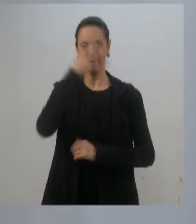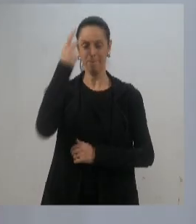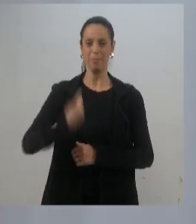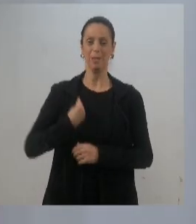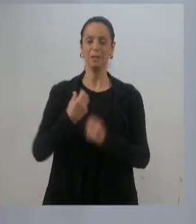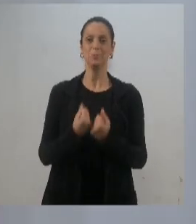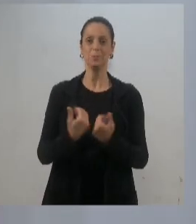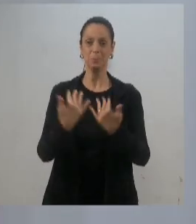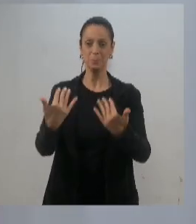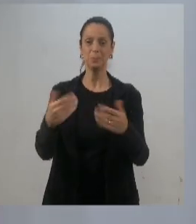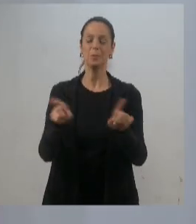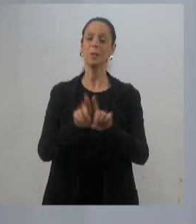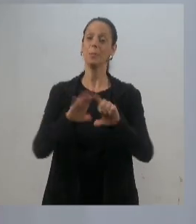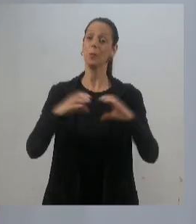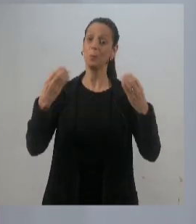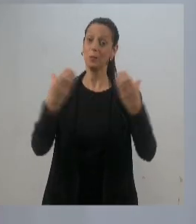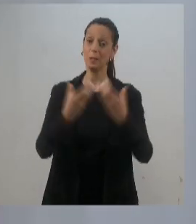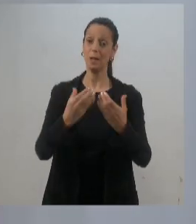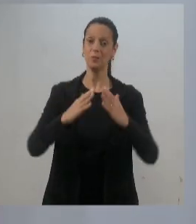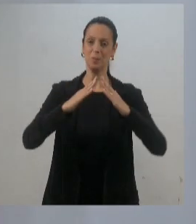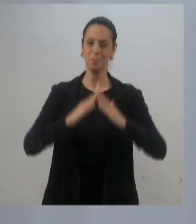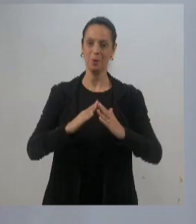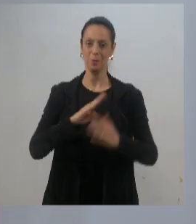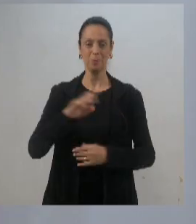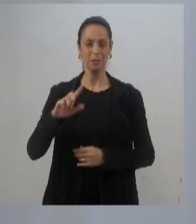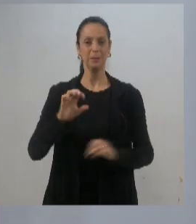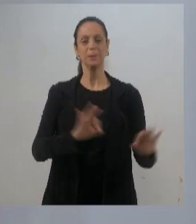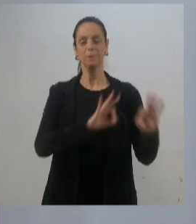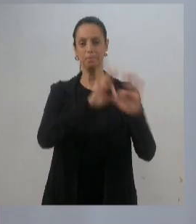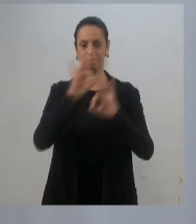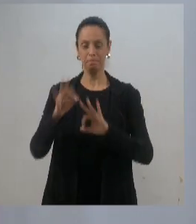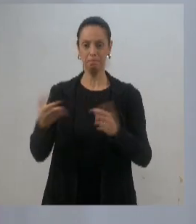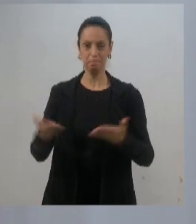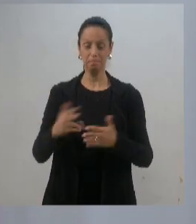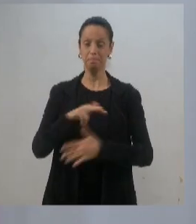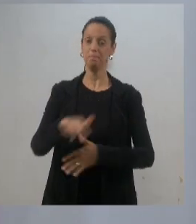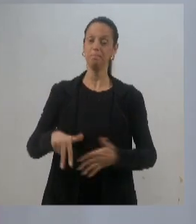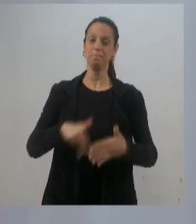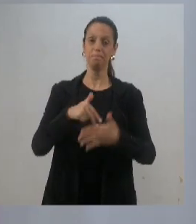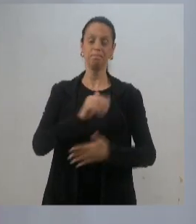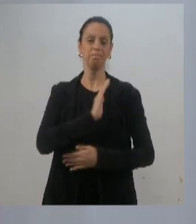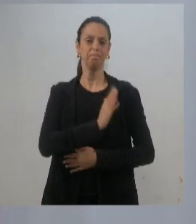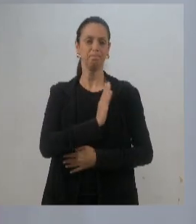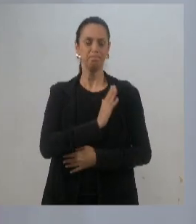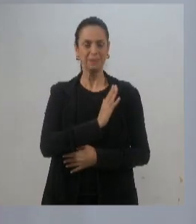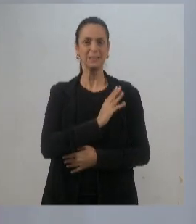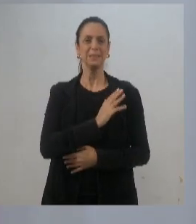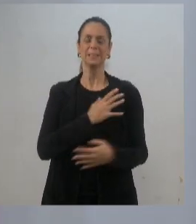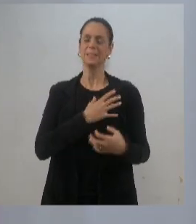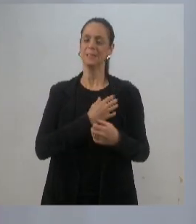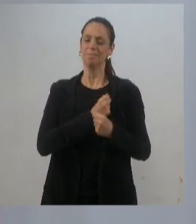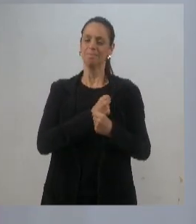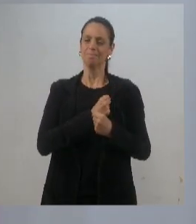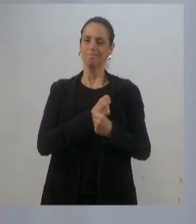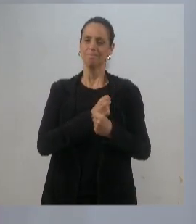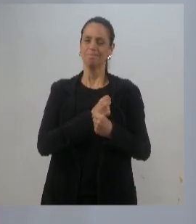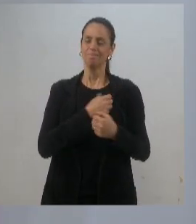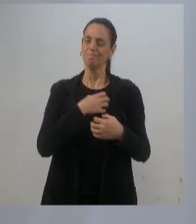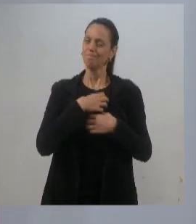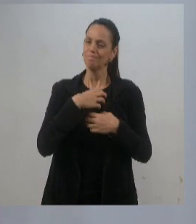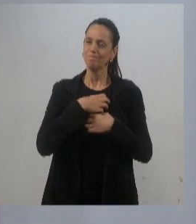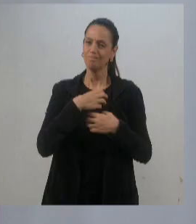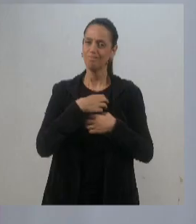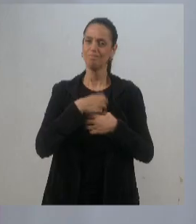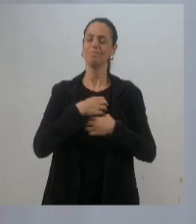toda a comunidade blumenauense que nos acompanha hoje. E hoje eu subo essa tribuna com o coração um pouco apertado, senhores, com um sentimento